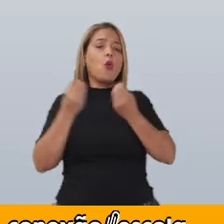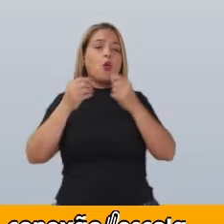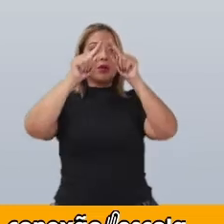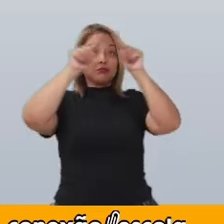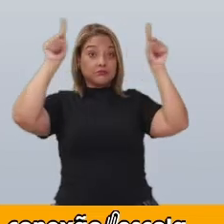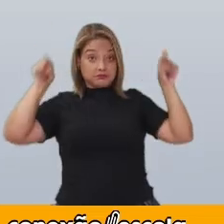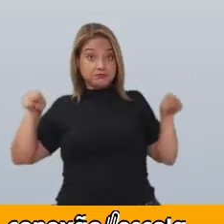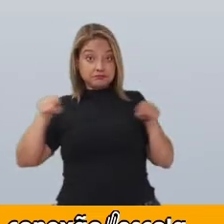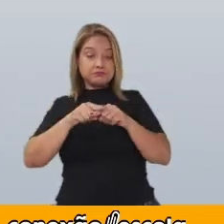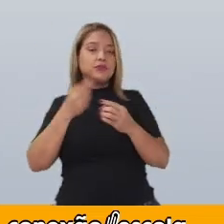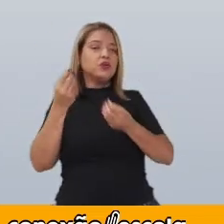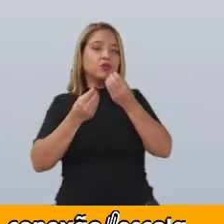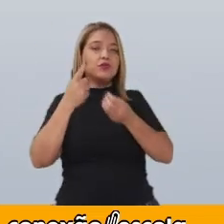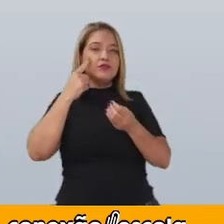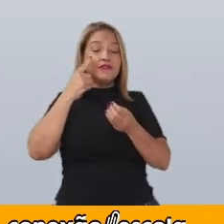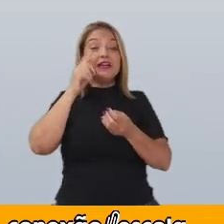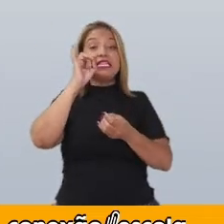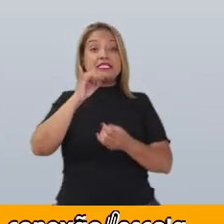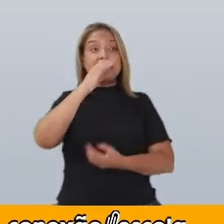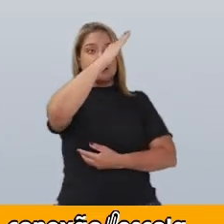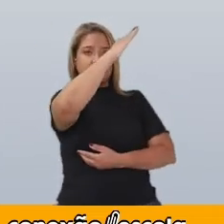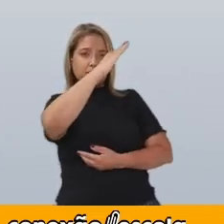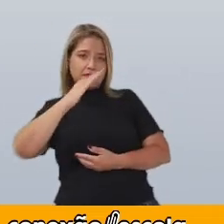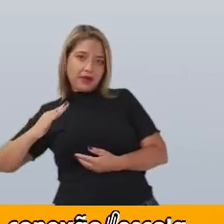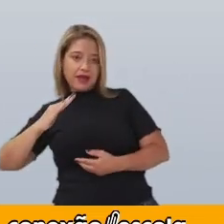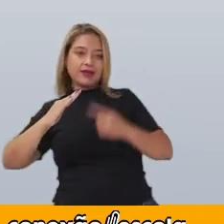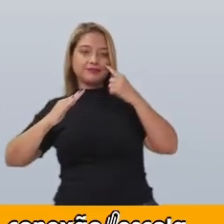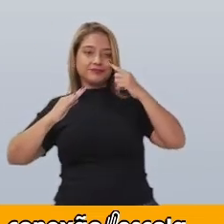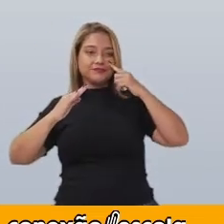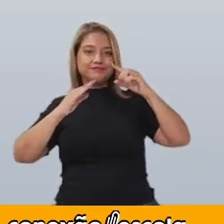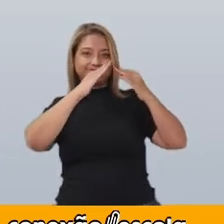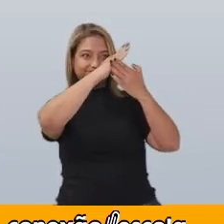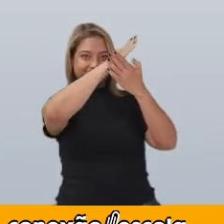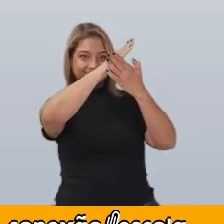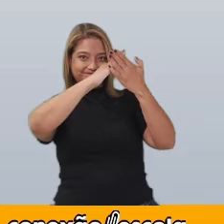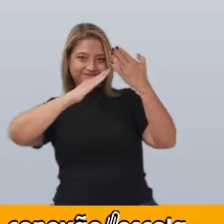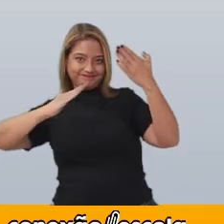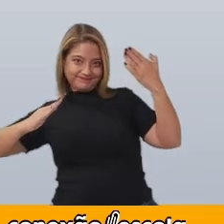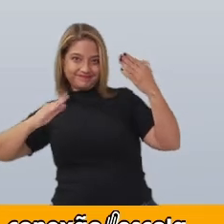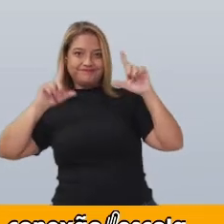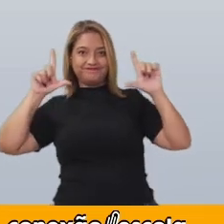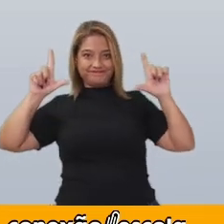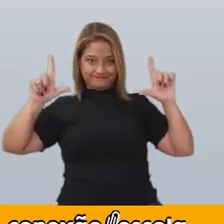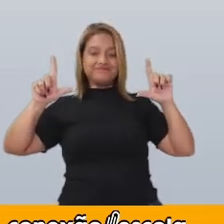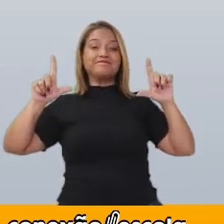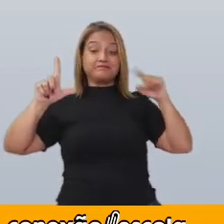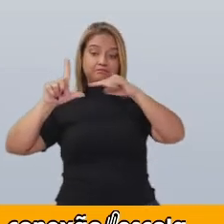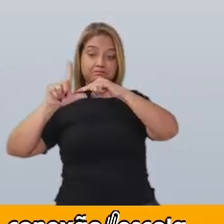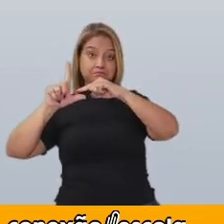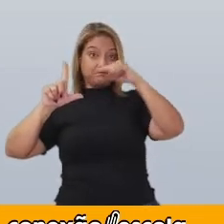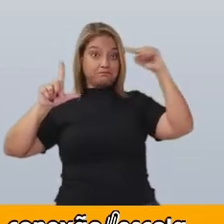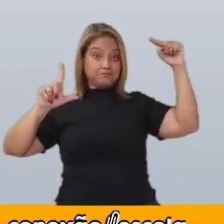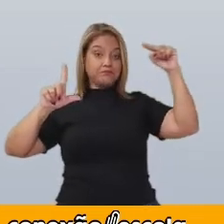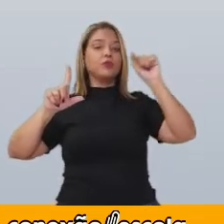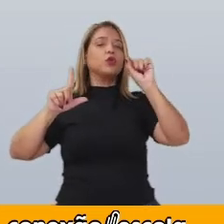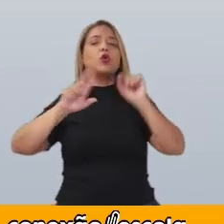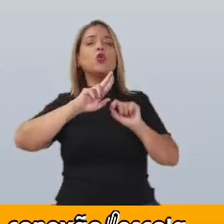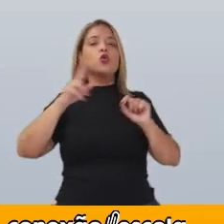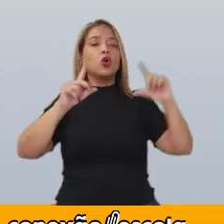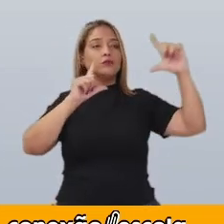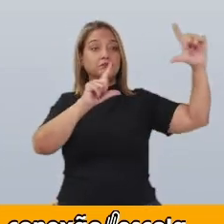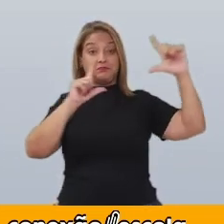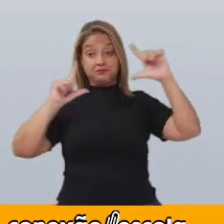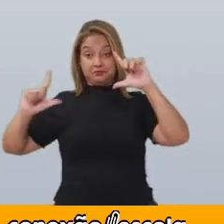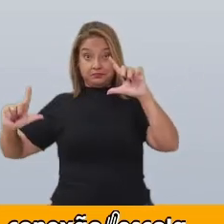ao meio na sua linha diagonal. Então, esse triângulo que divide o retângulo ao meio é chamado de